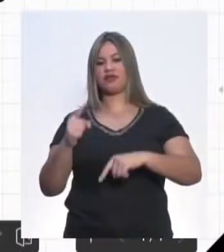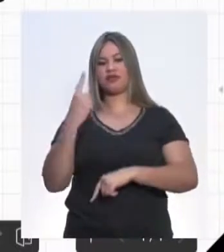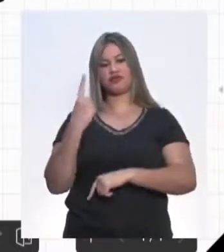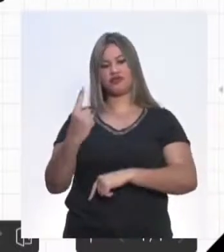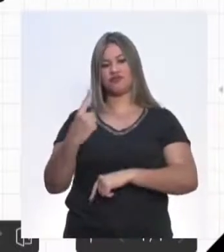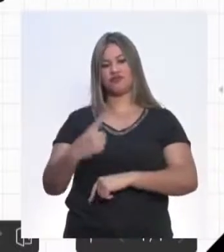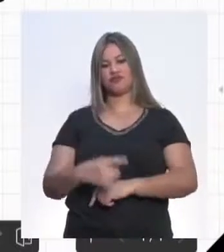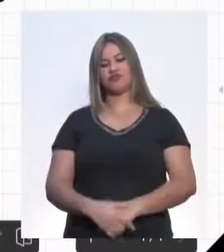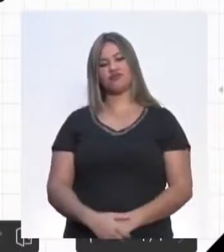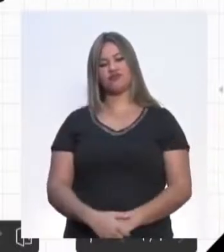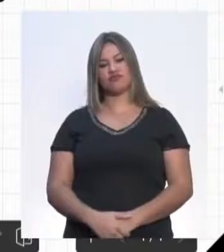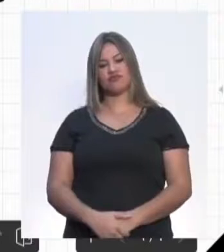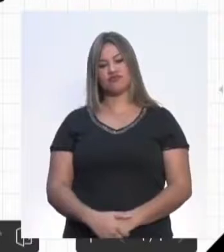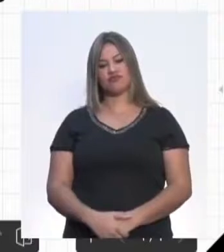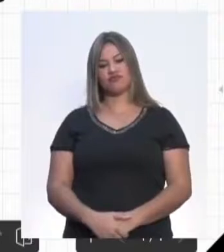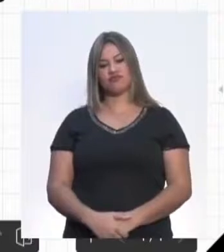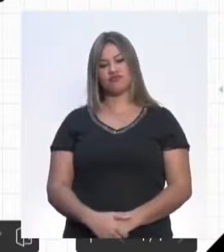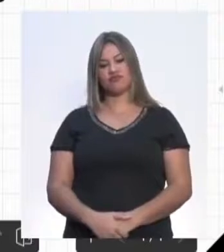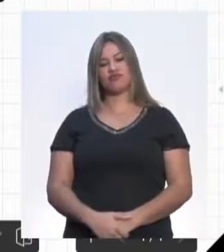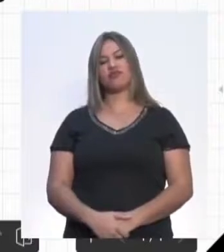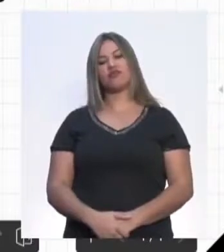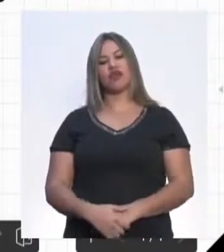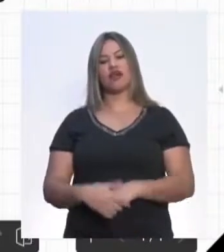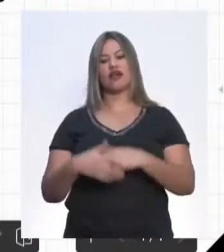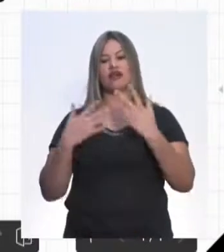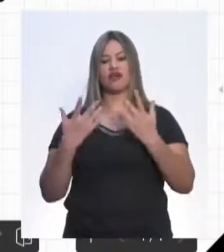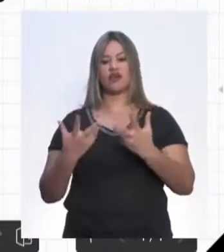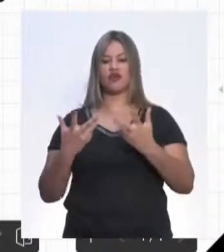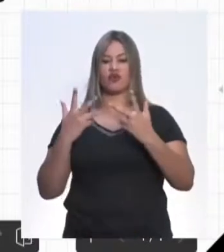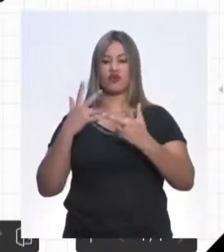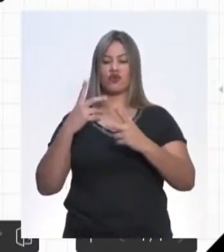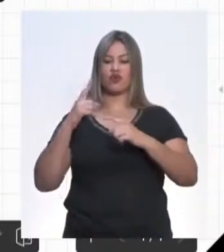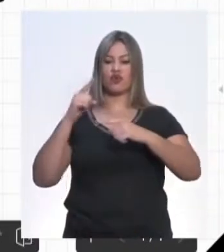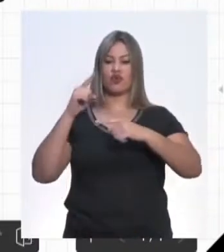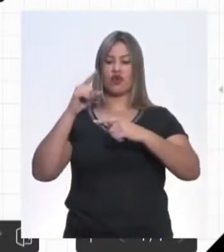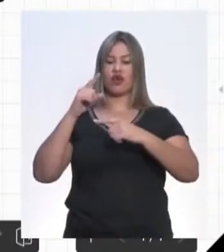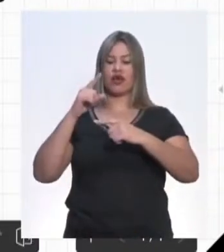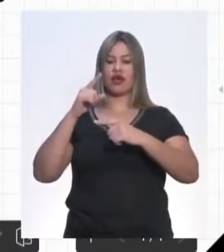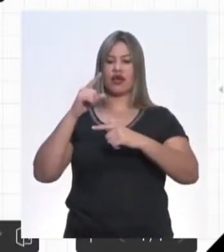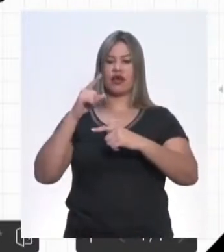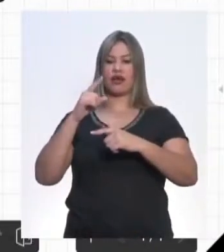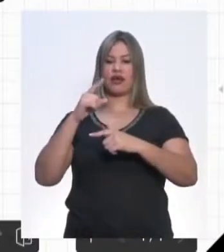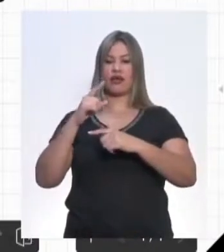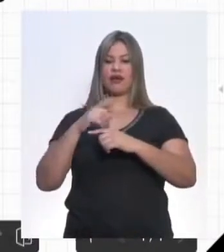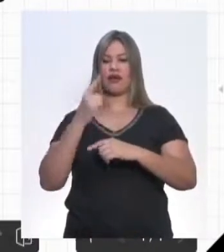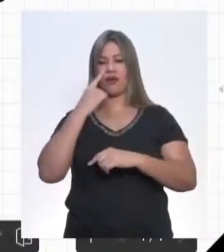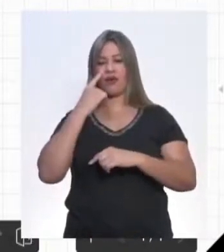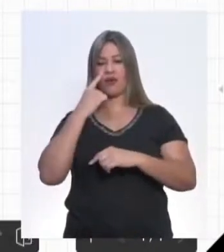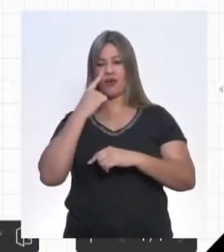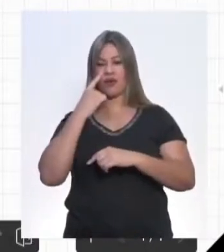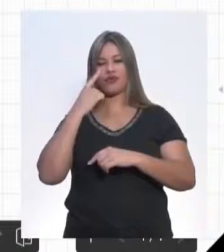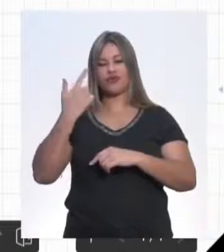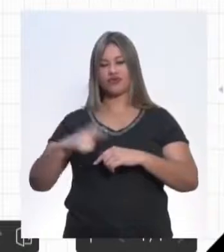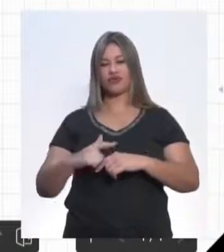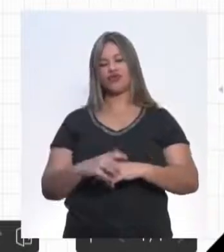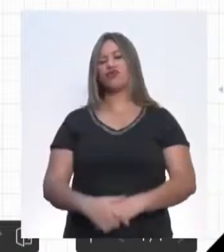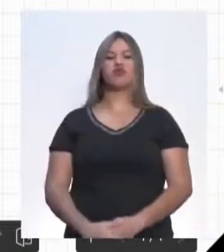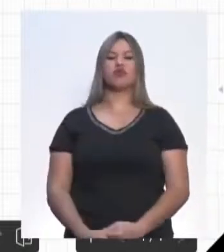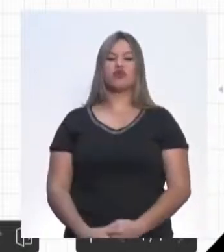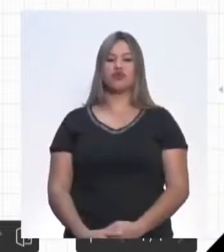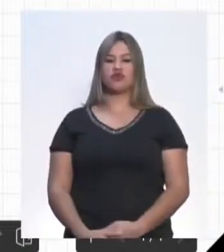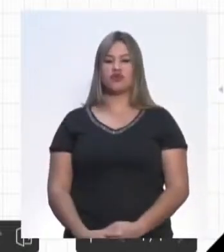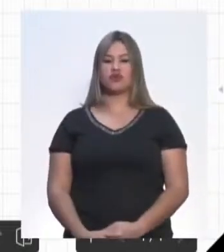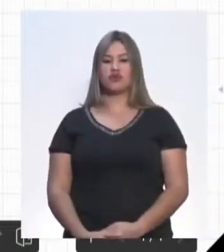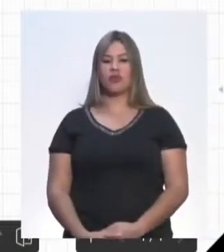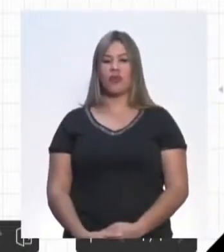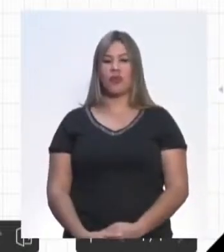1 sobre 12, né? Então, isso aqui é um inteiro. Então, vou até apagar tudo aí para vocês verem. Nada mais é do